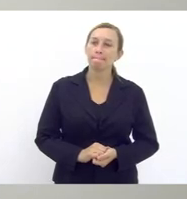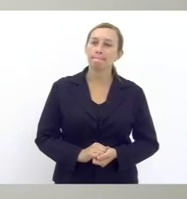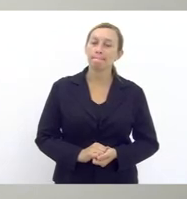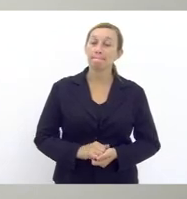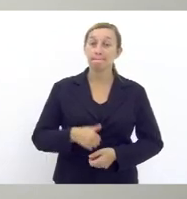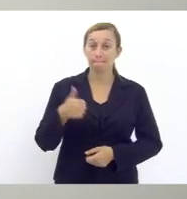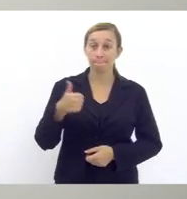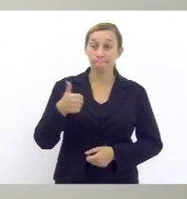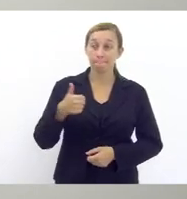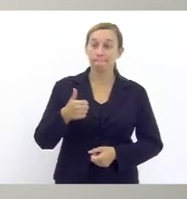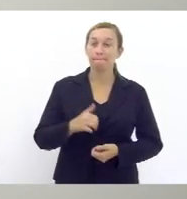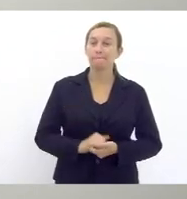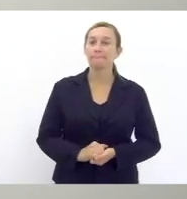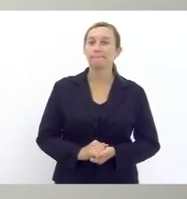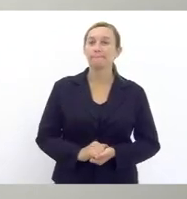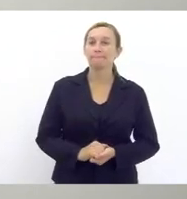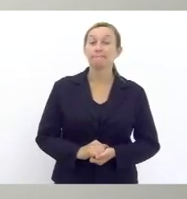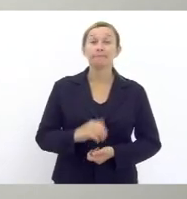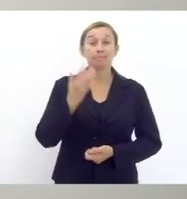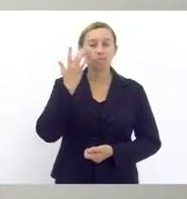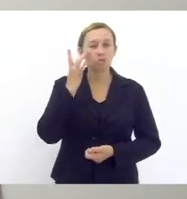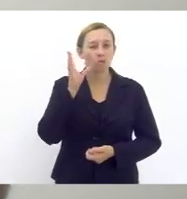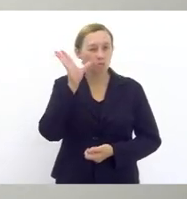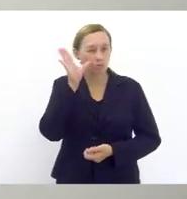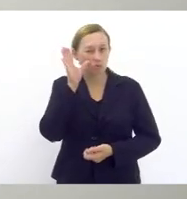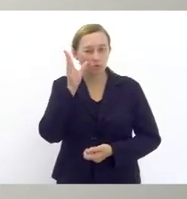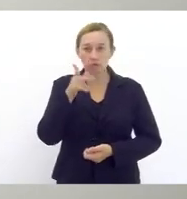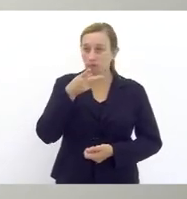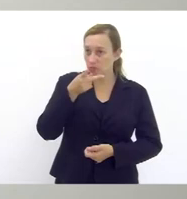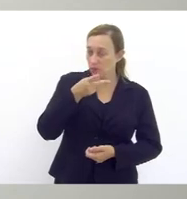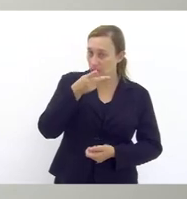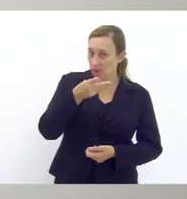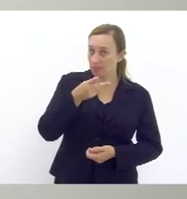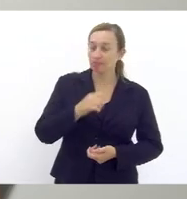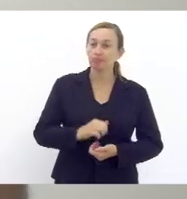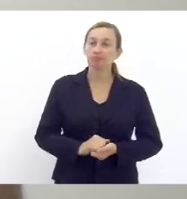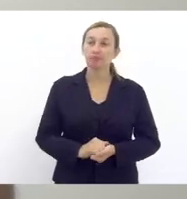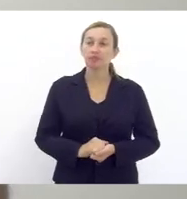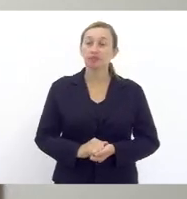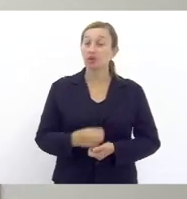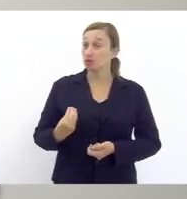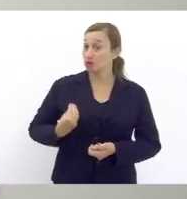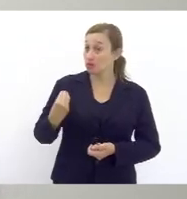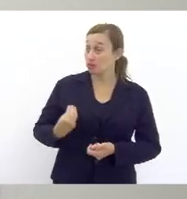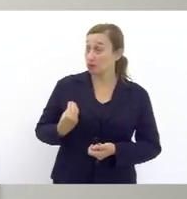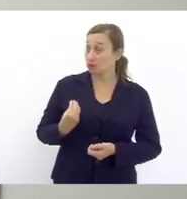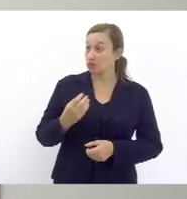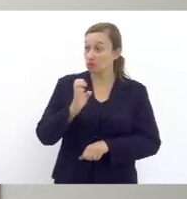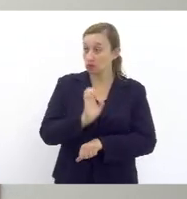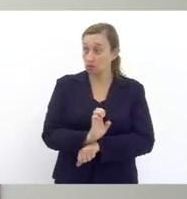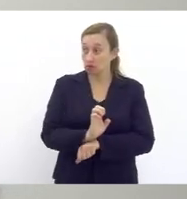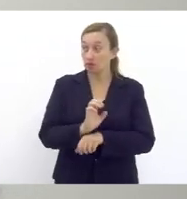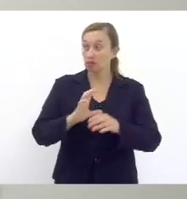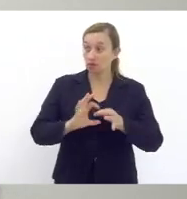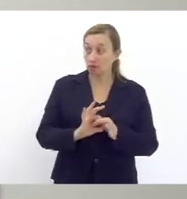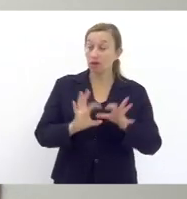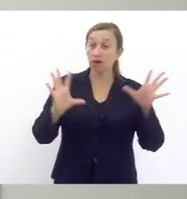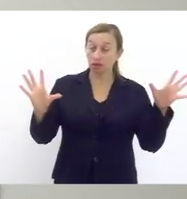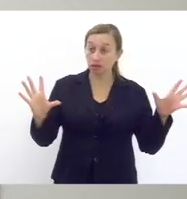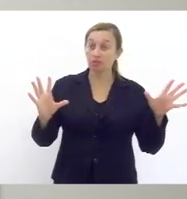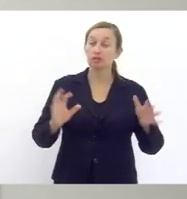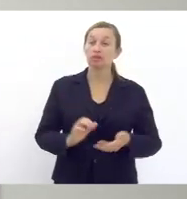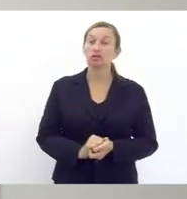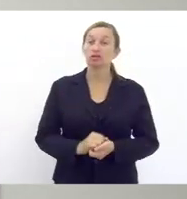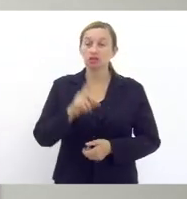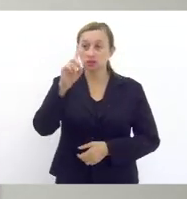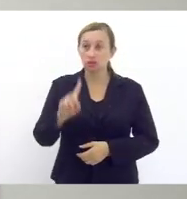primeiramente eu acho que é interessante dizer que nós vivemos num estado democrático de direito no